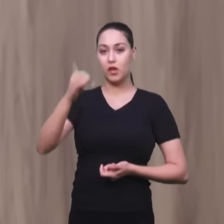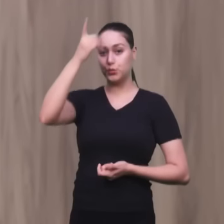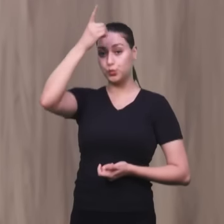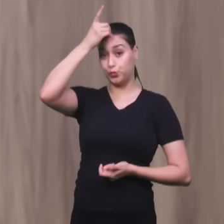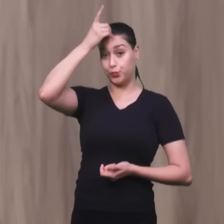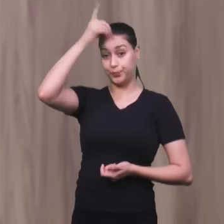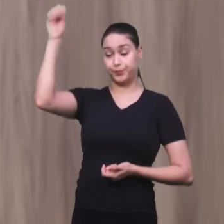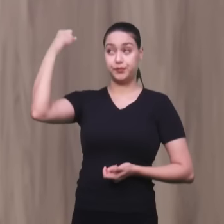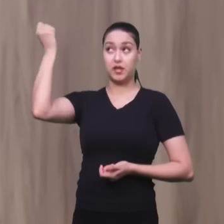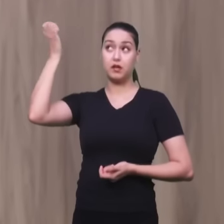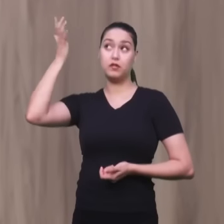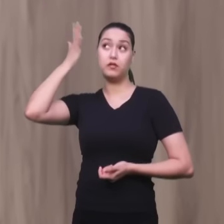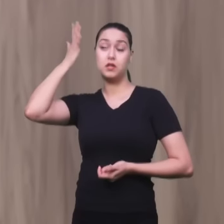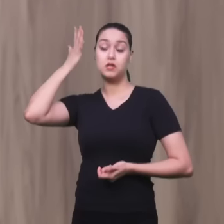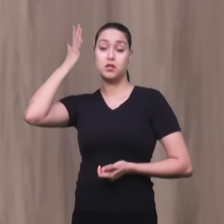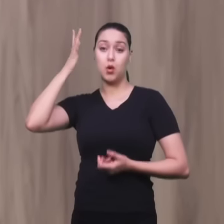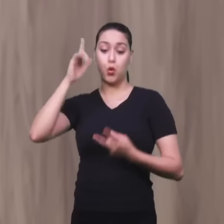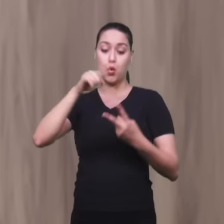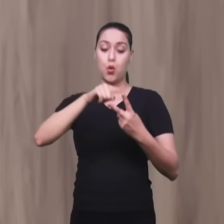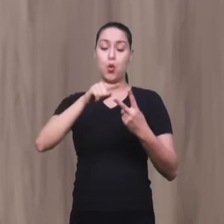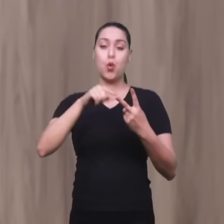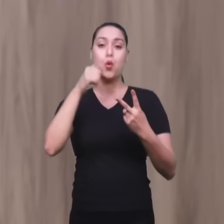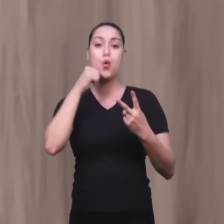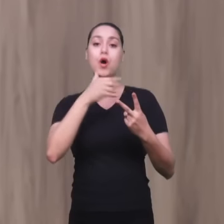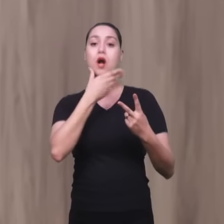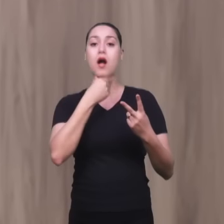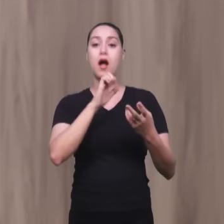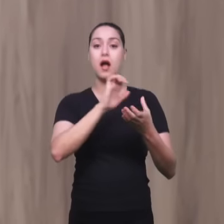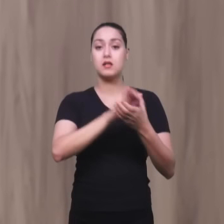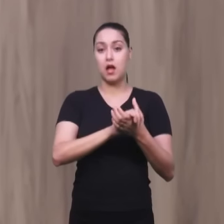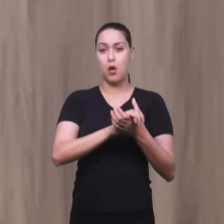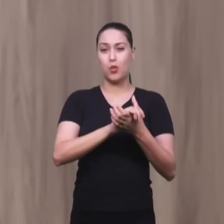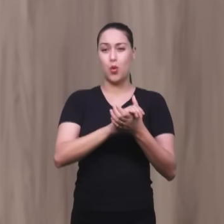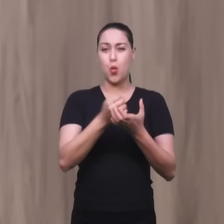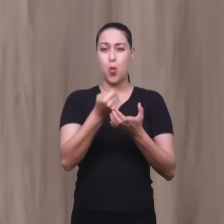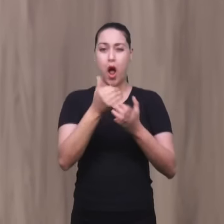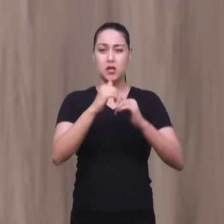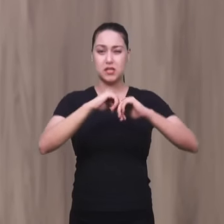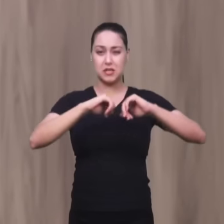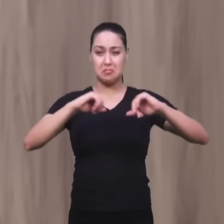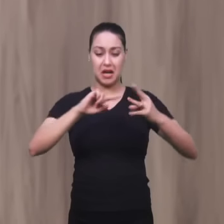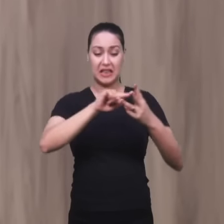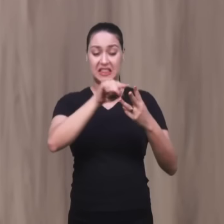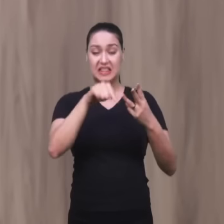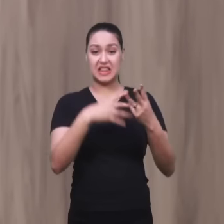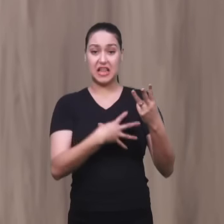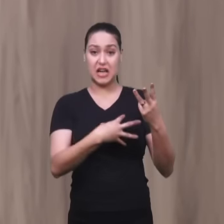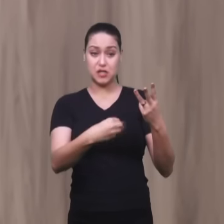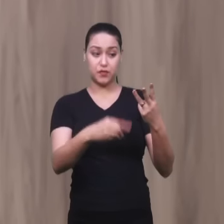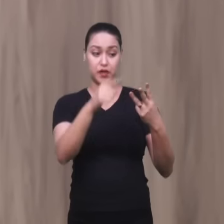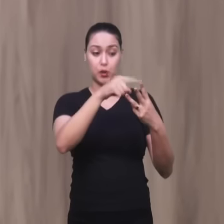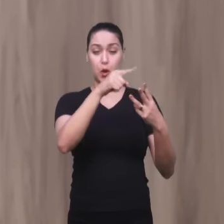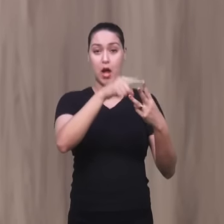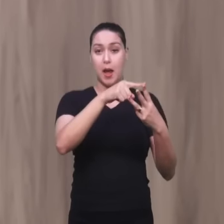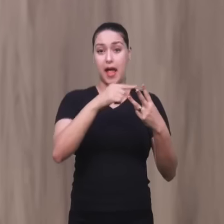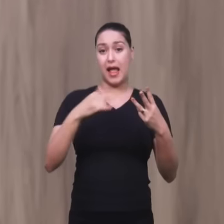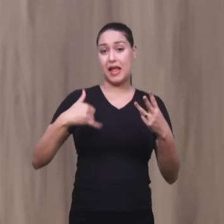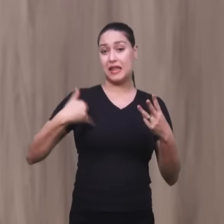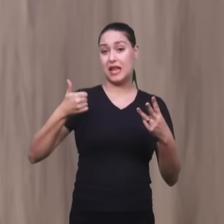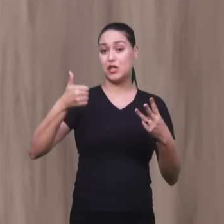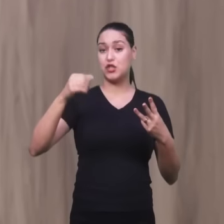casal Tem três filhos A filha mais velha Que tem dez anos De idade Perguntou ao pai Quem irá cuidar deles Após a